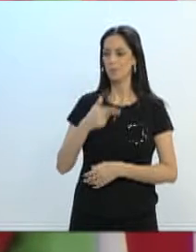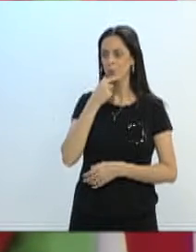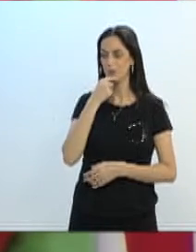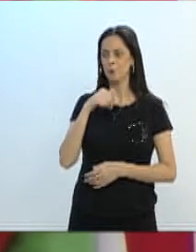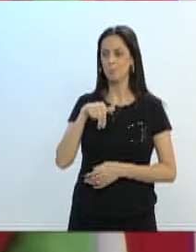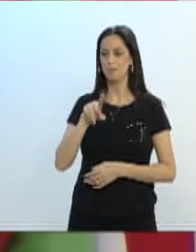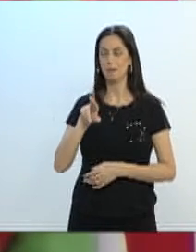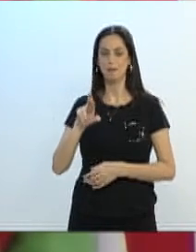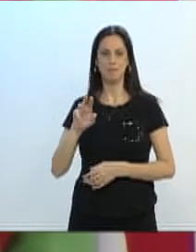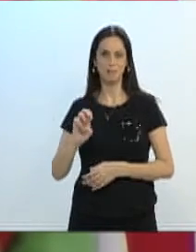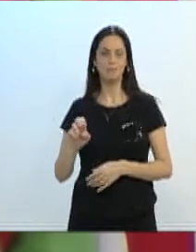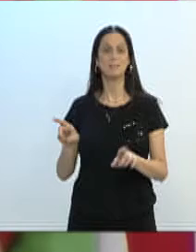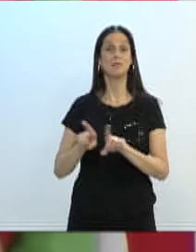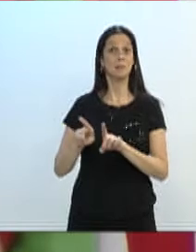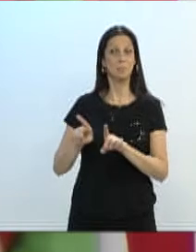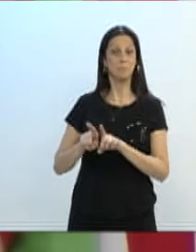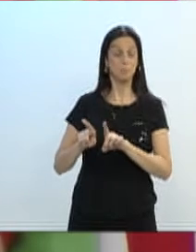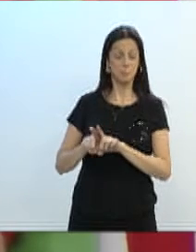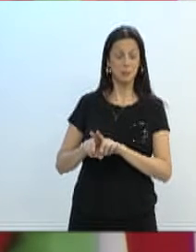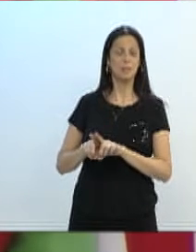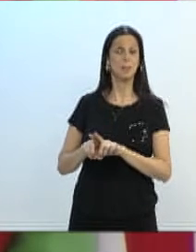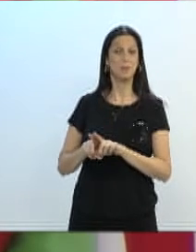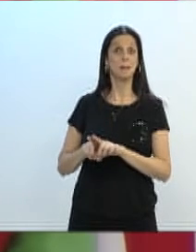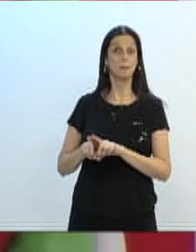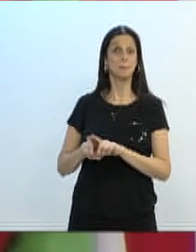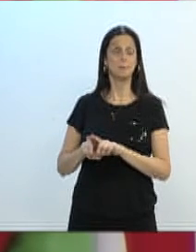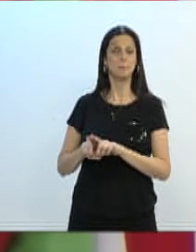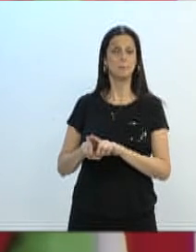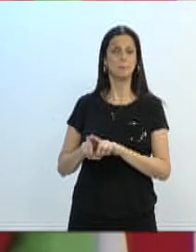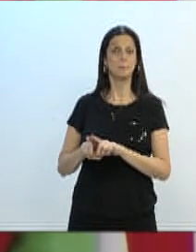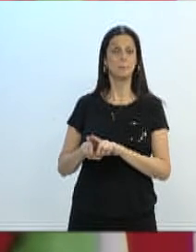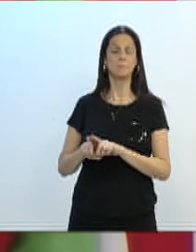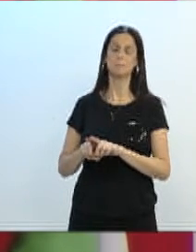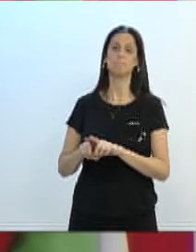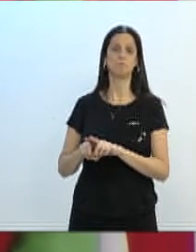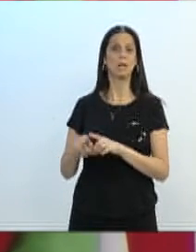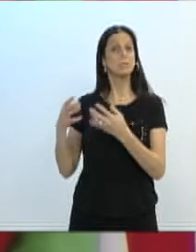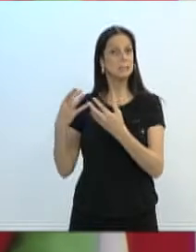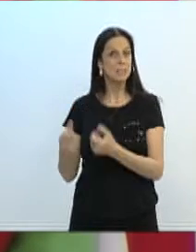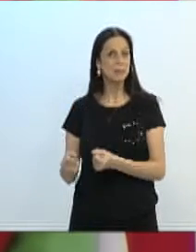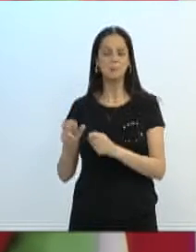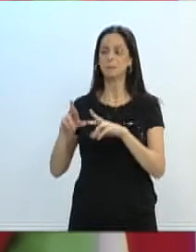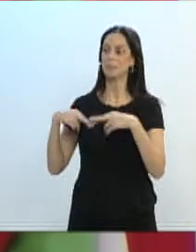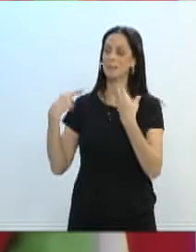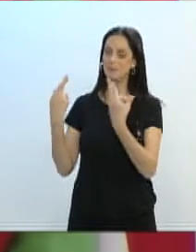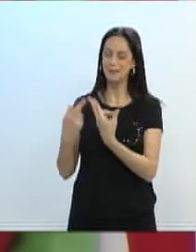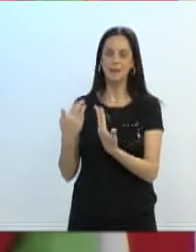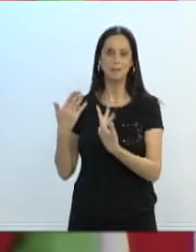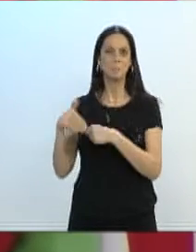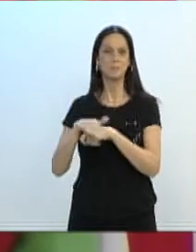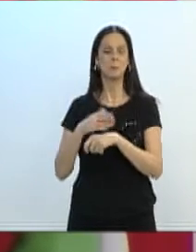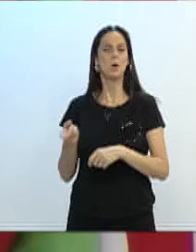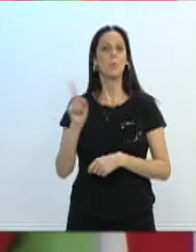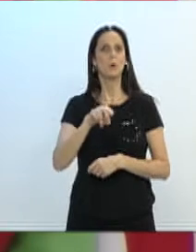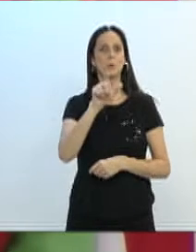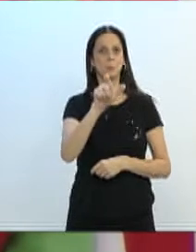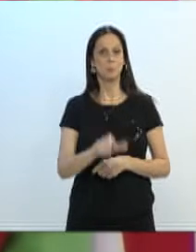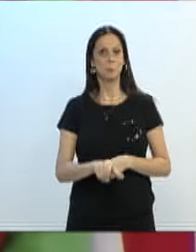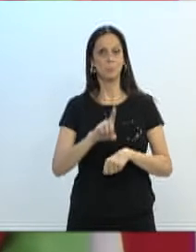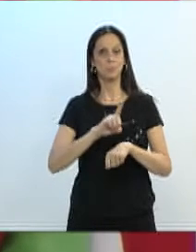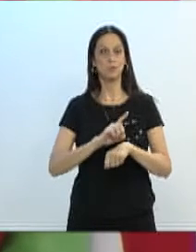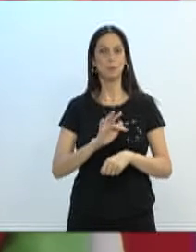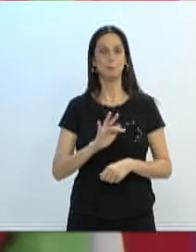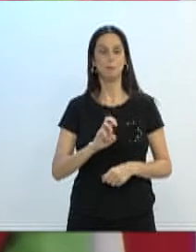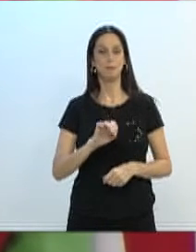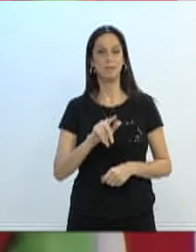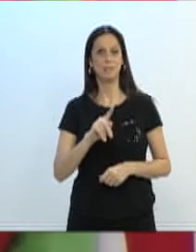por ter me possibilitado também o diálogo aí junto à Secretaria de Comunicação, o diretor lá da Secretaria, o Felipe